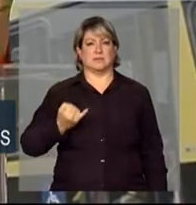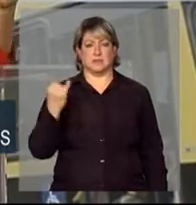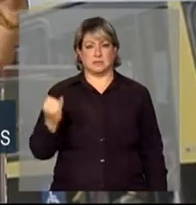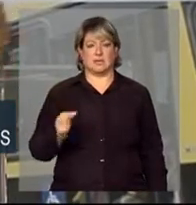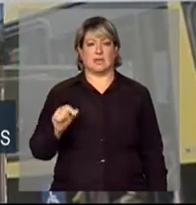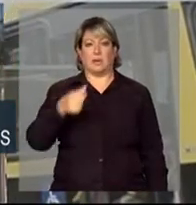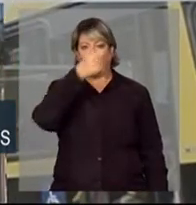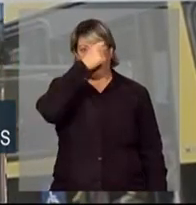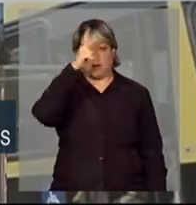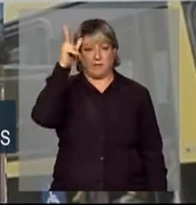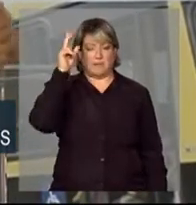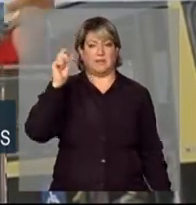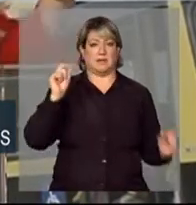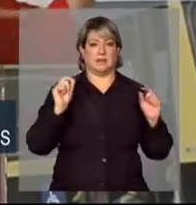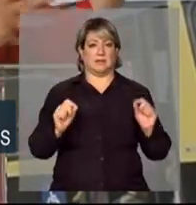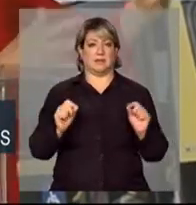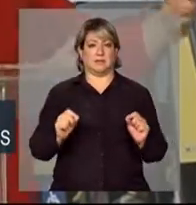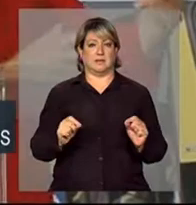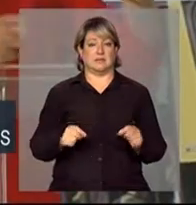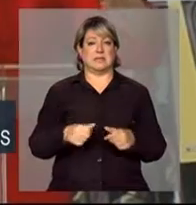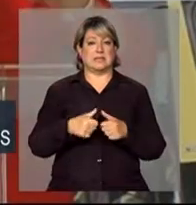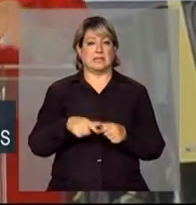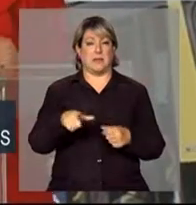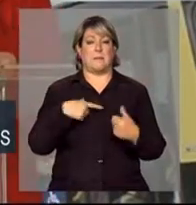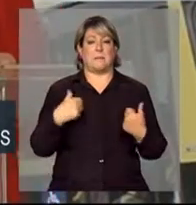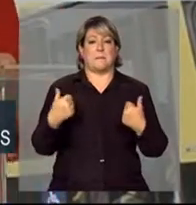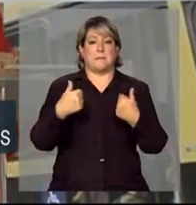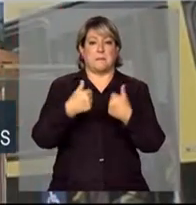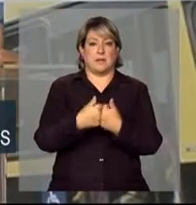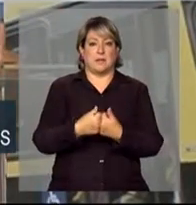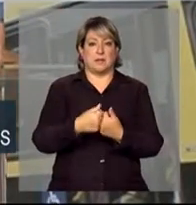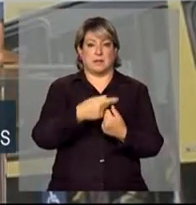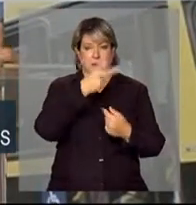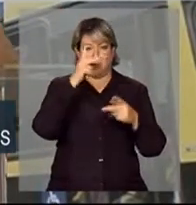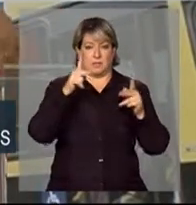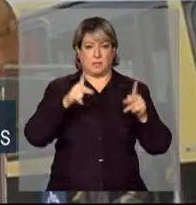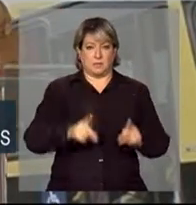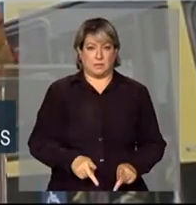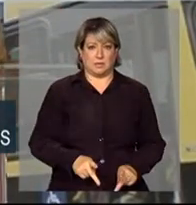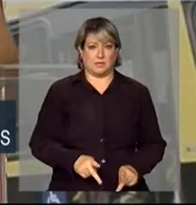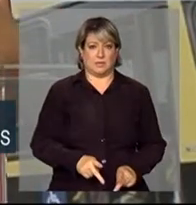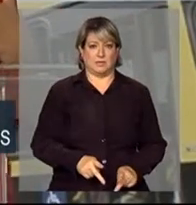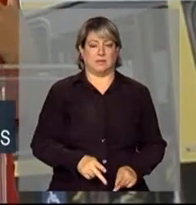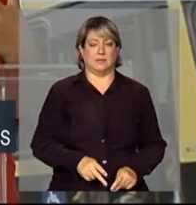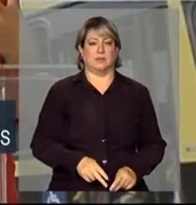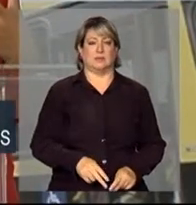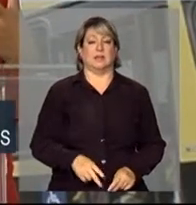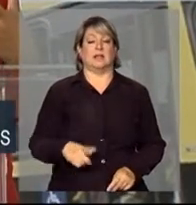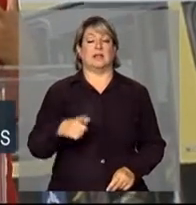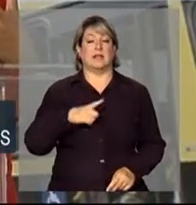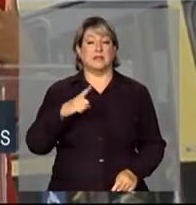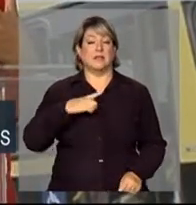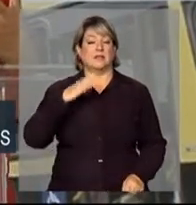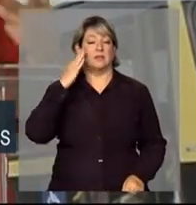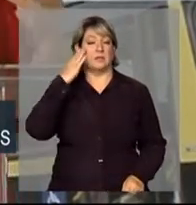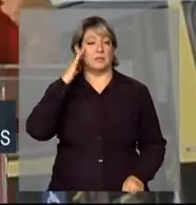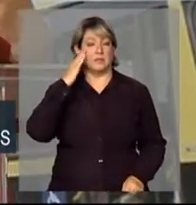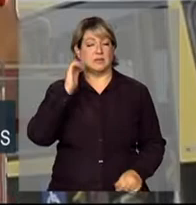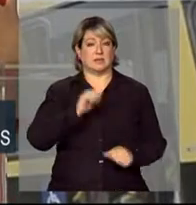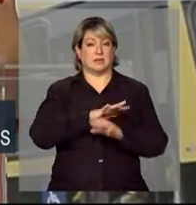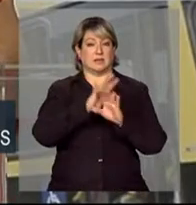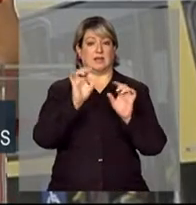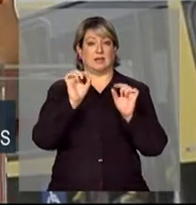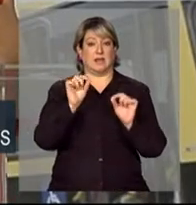que o prefeito, que está ali perto da população, tenha o discernimento que